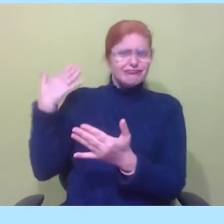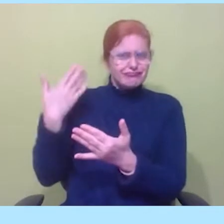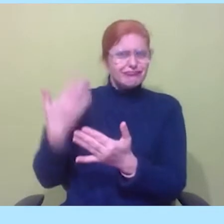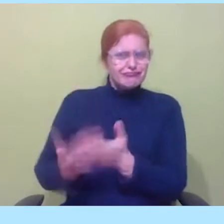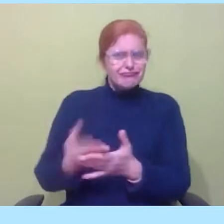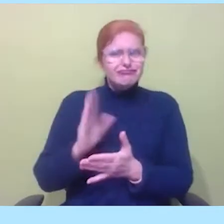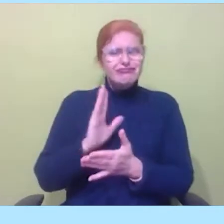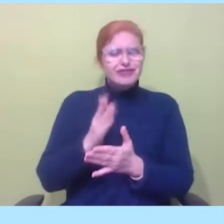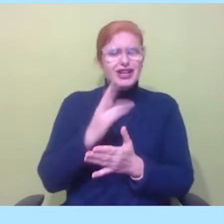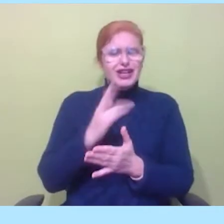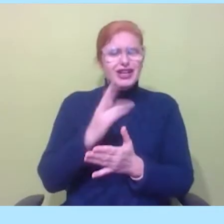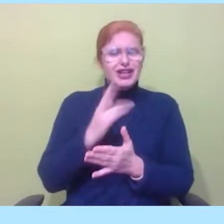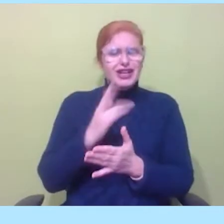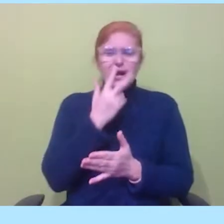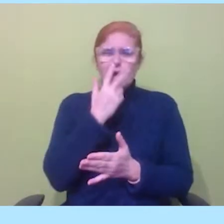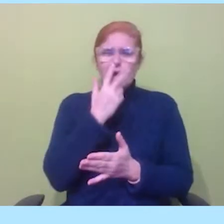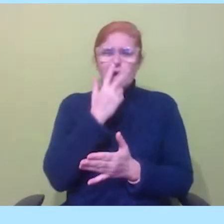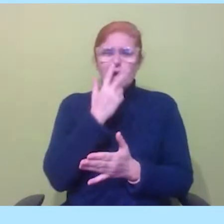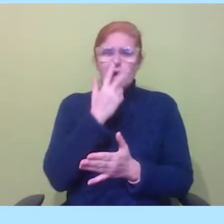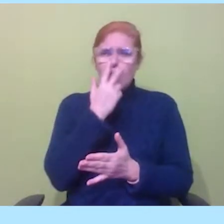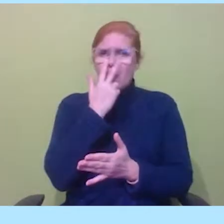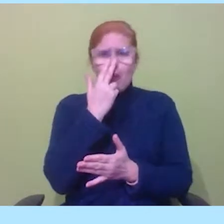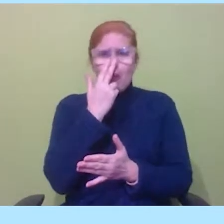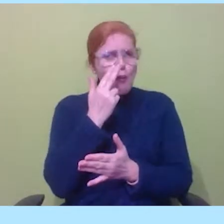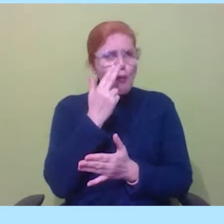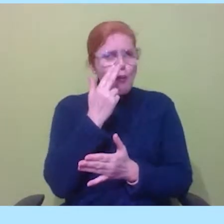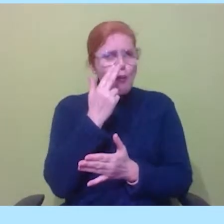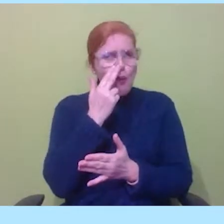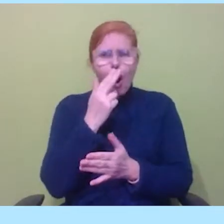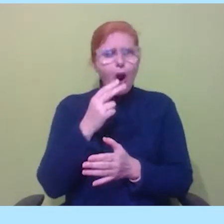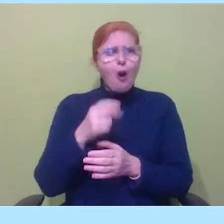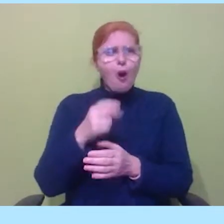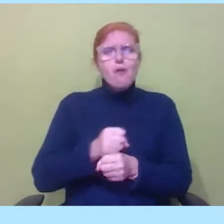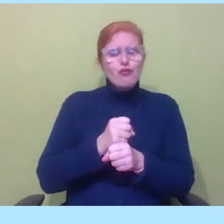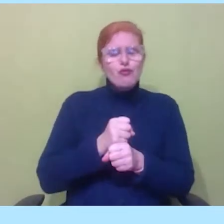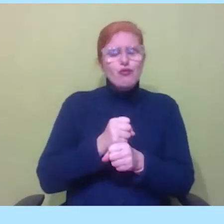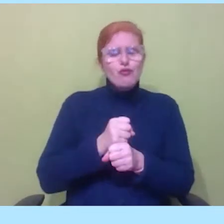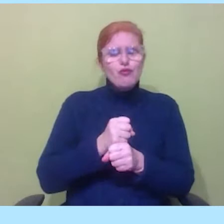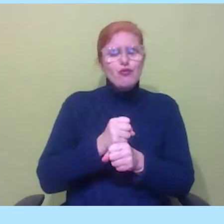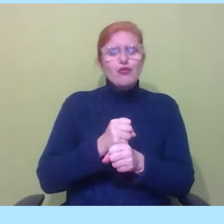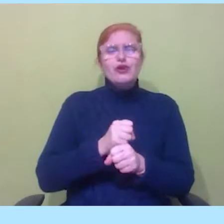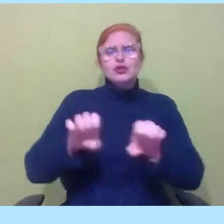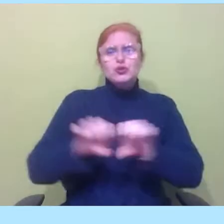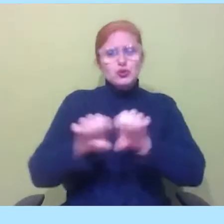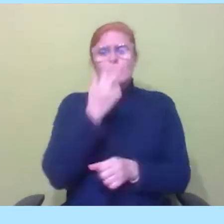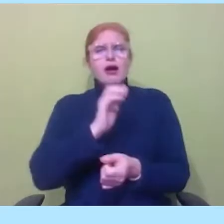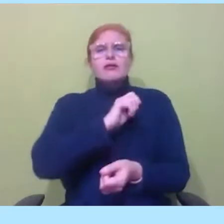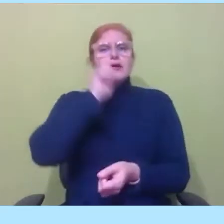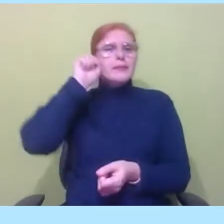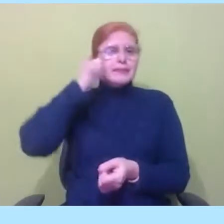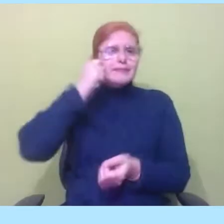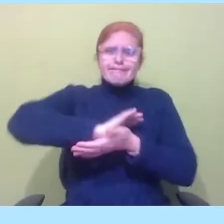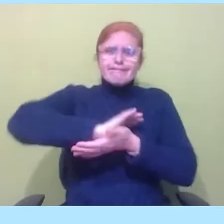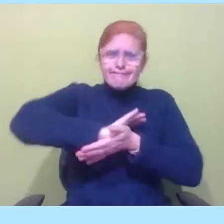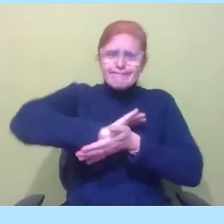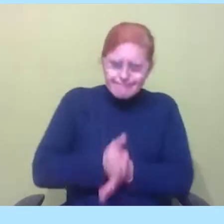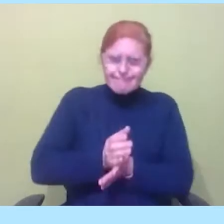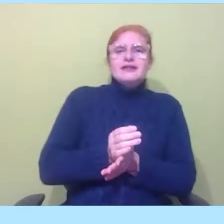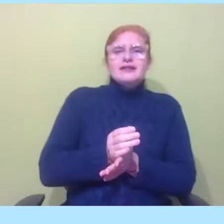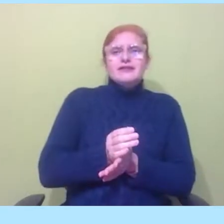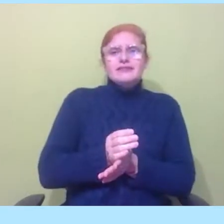mesmas estruturas institucionais do racismo, as mesmas da misoginia, as mesmas